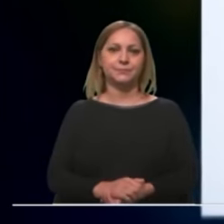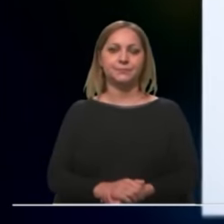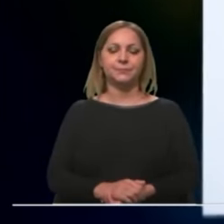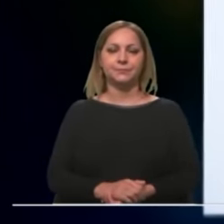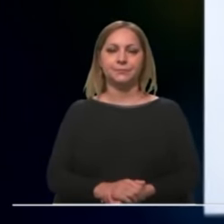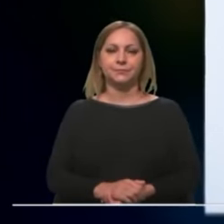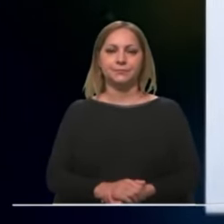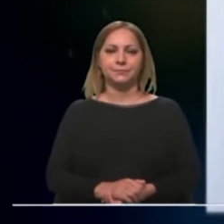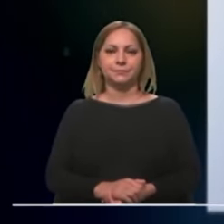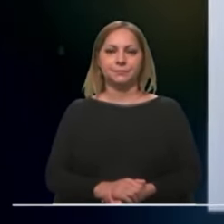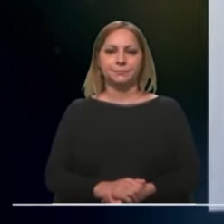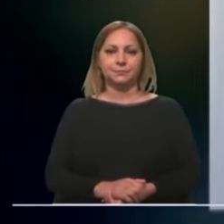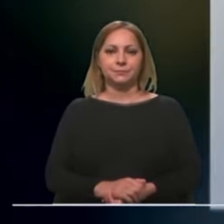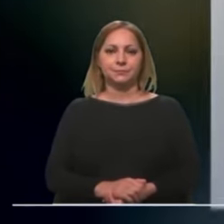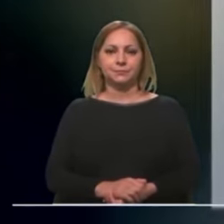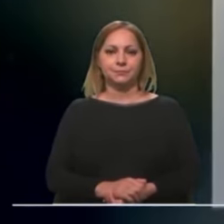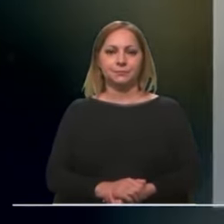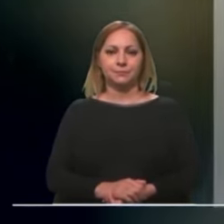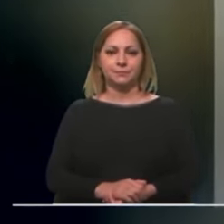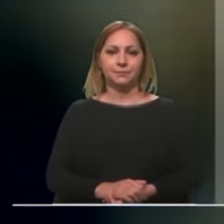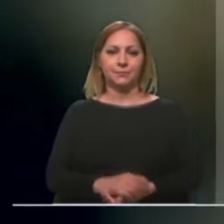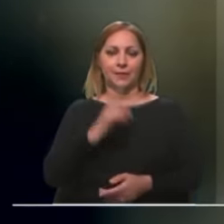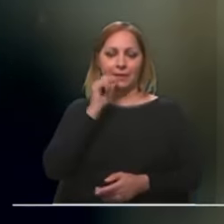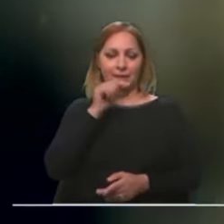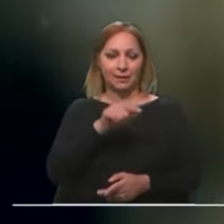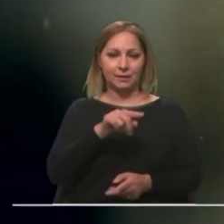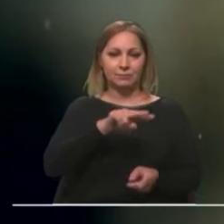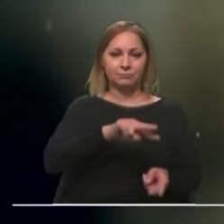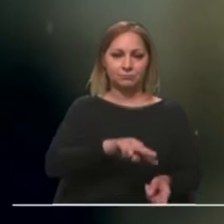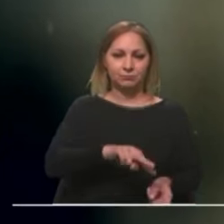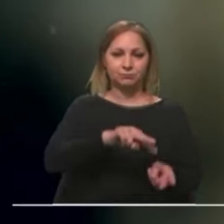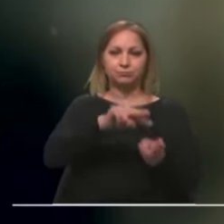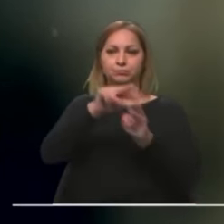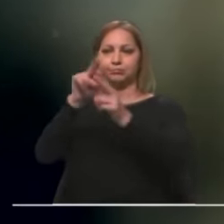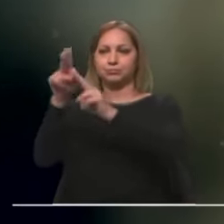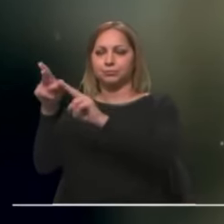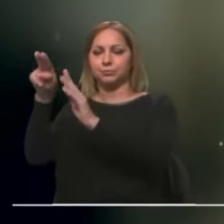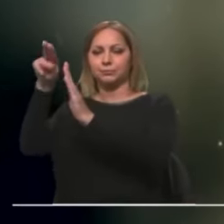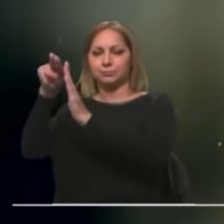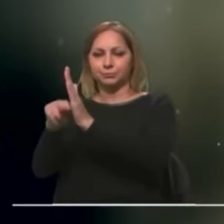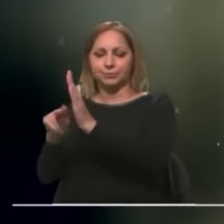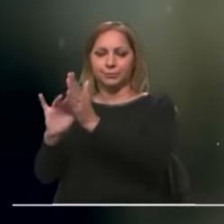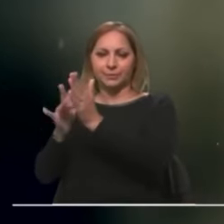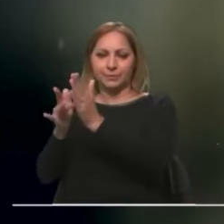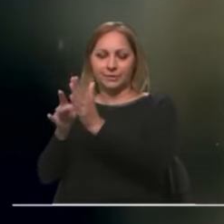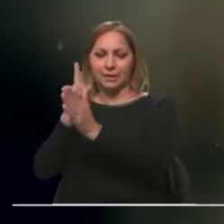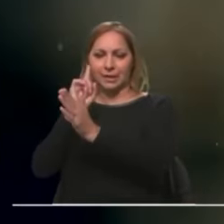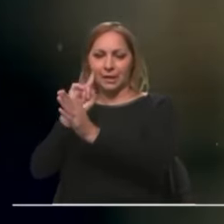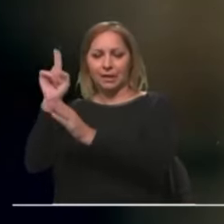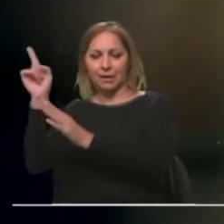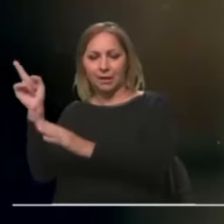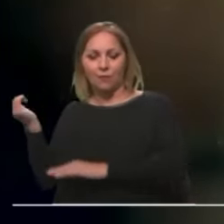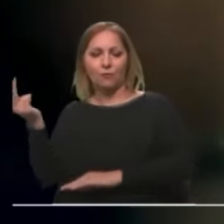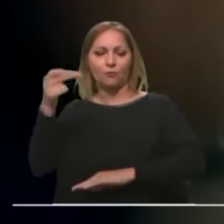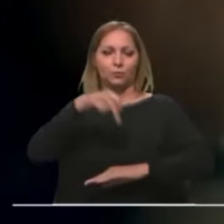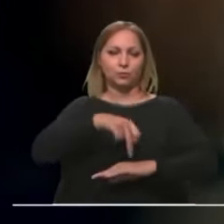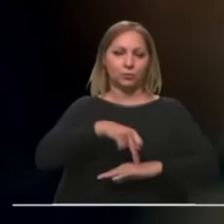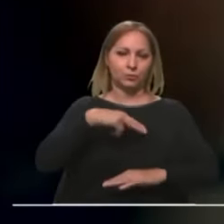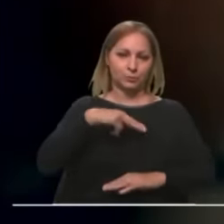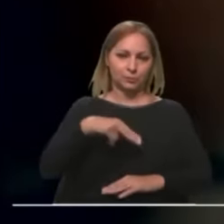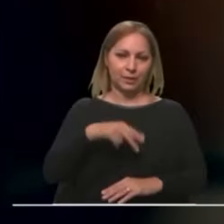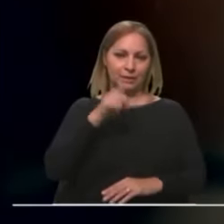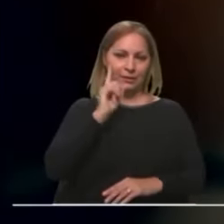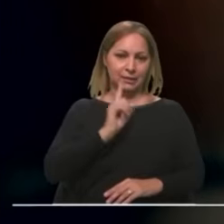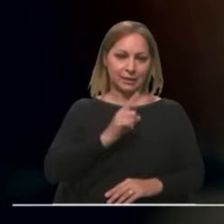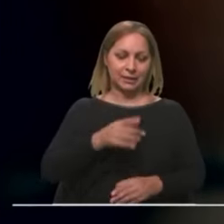casal Alon foi e Sep no Brasil aul regressou a portug e mar Alice Nasu